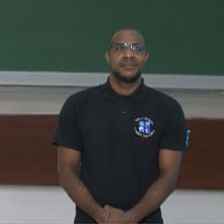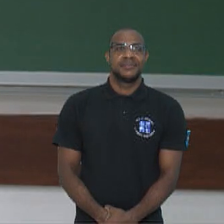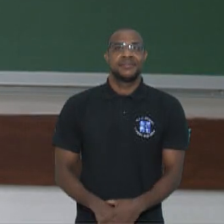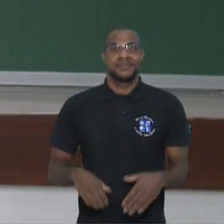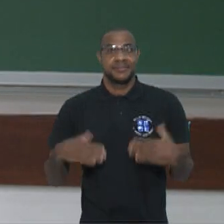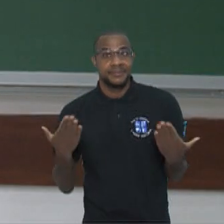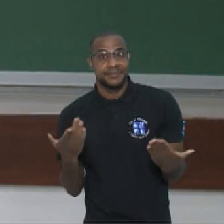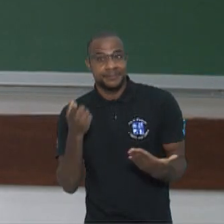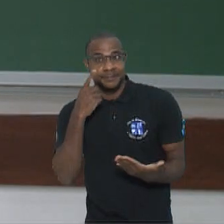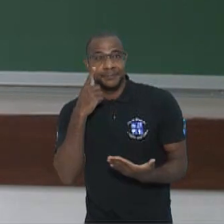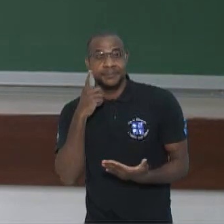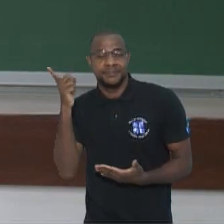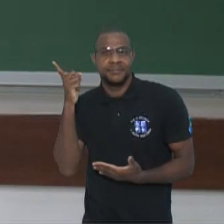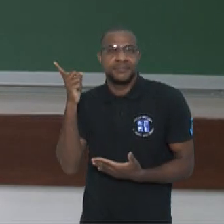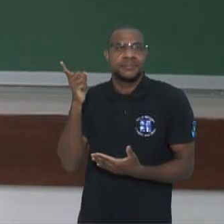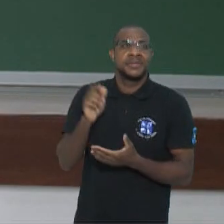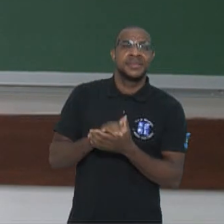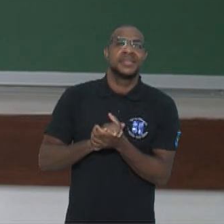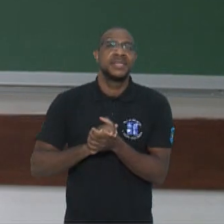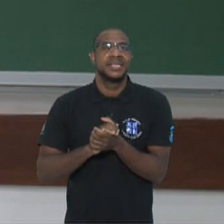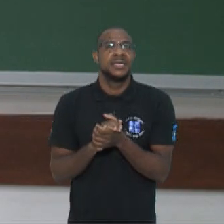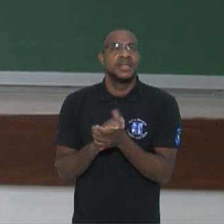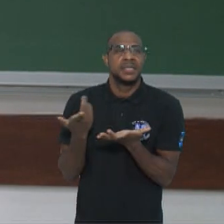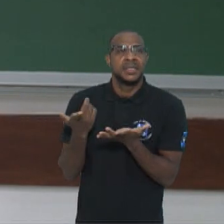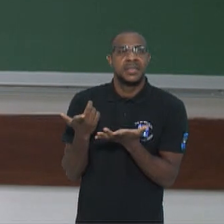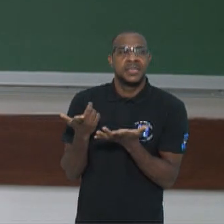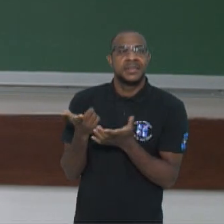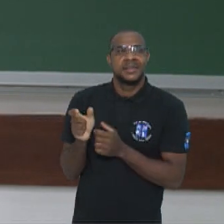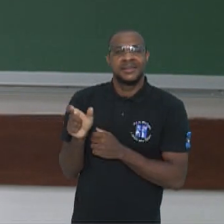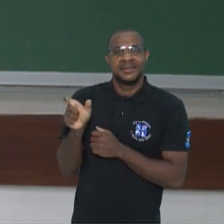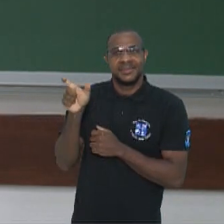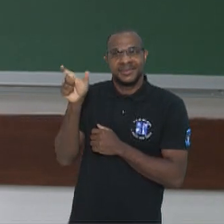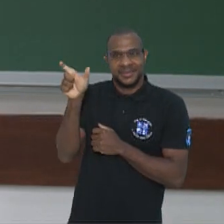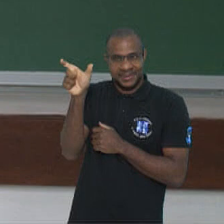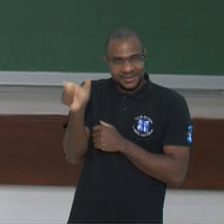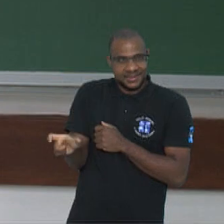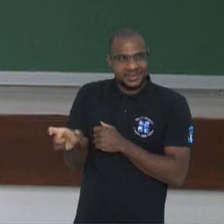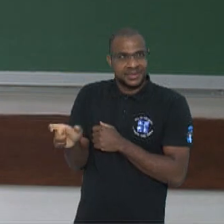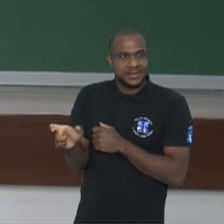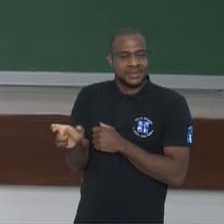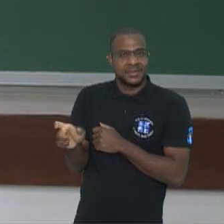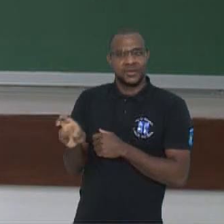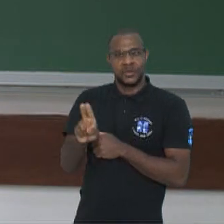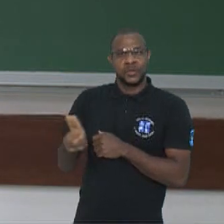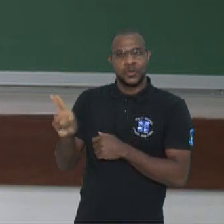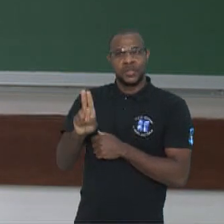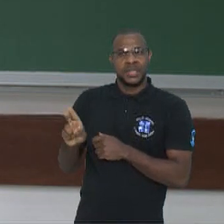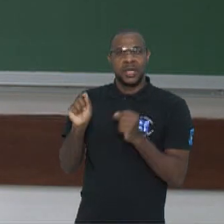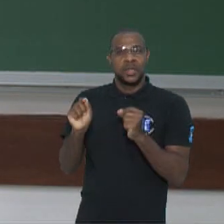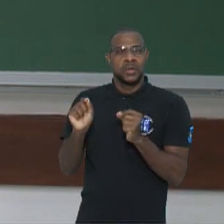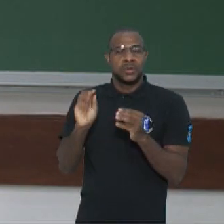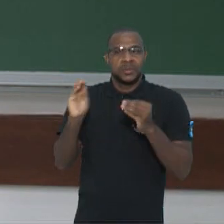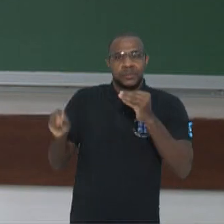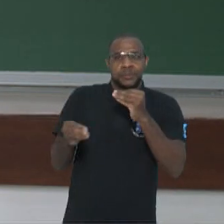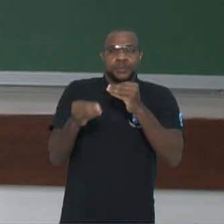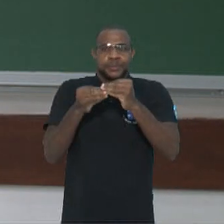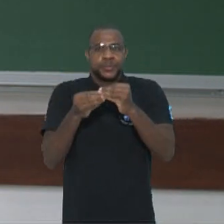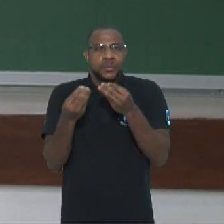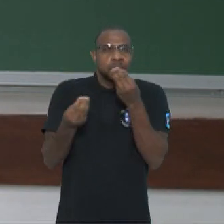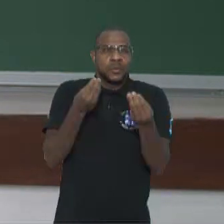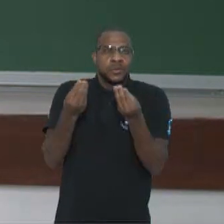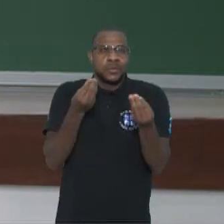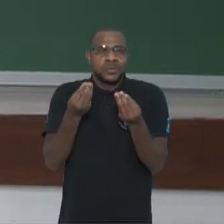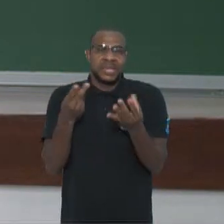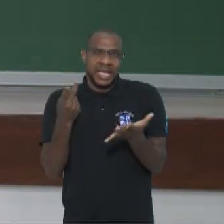Vamos lá então, pessoal. Será que a personagem usou de uma forma coloquial e está errado, ou será que